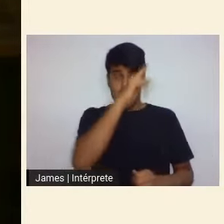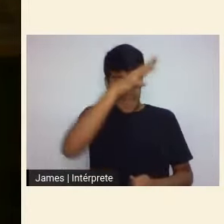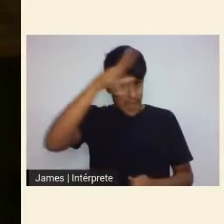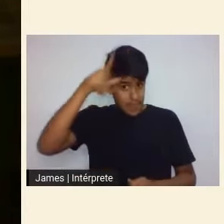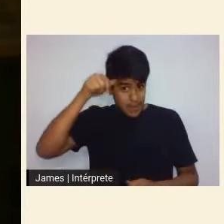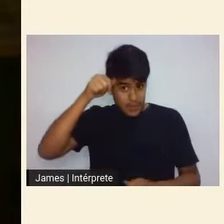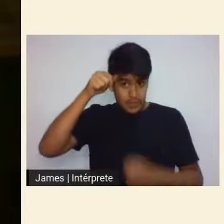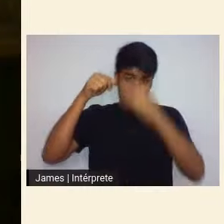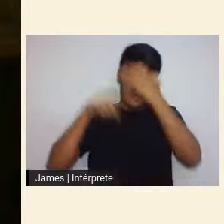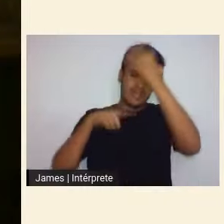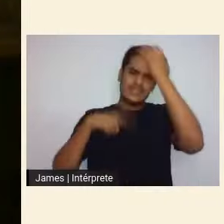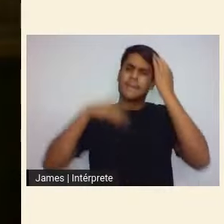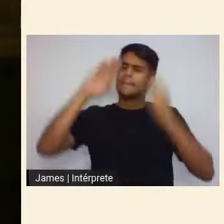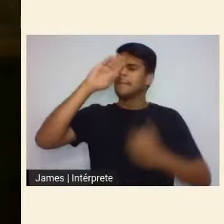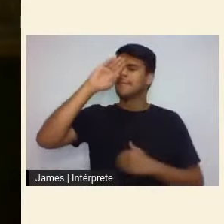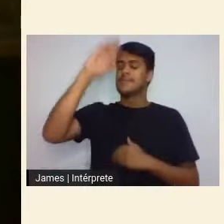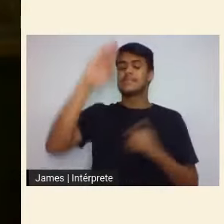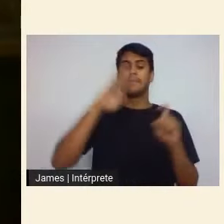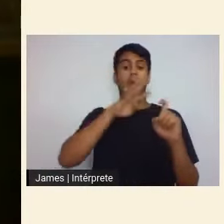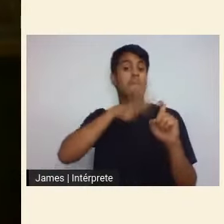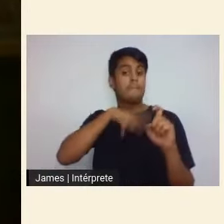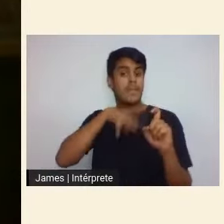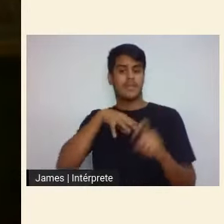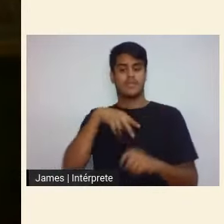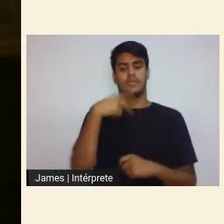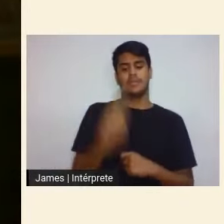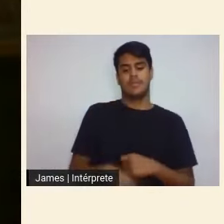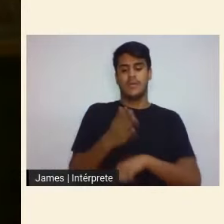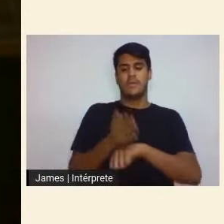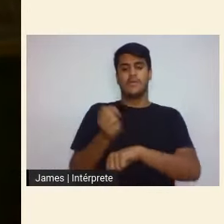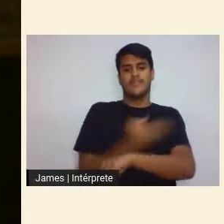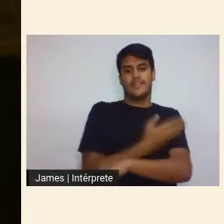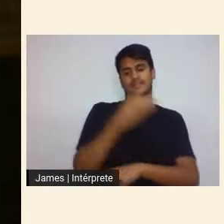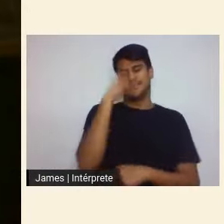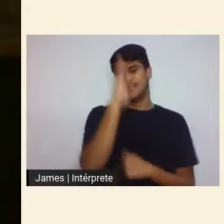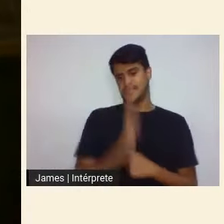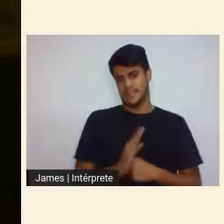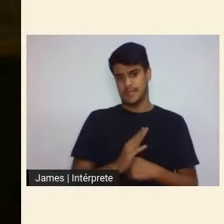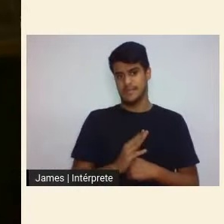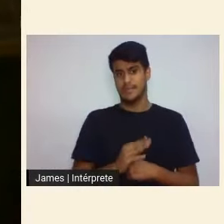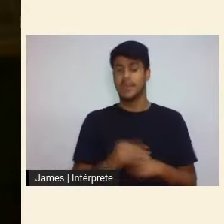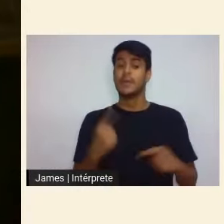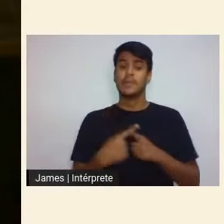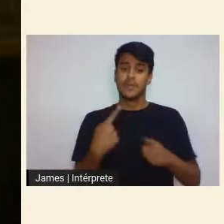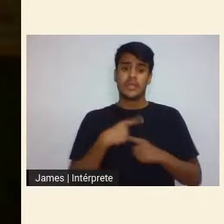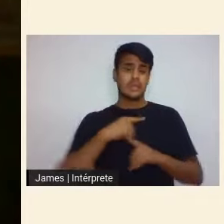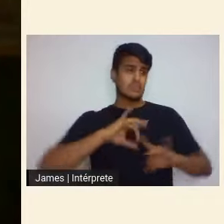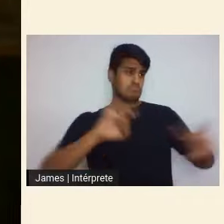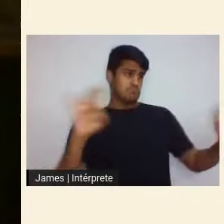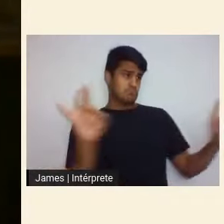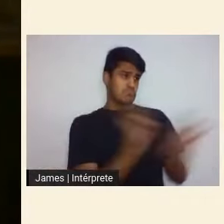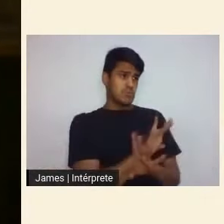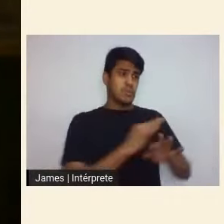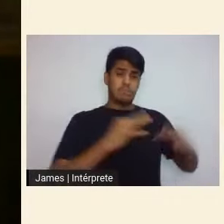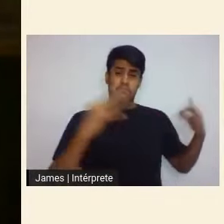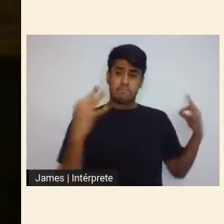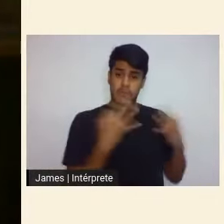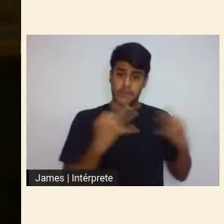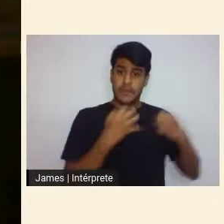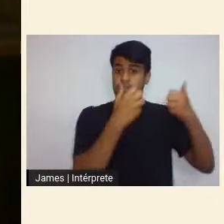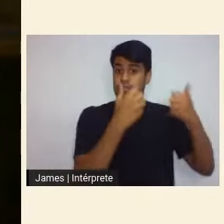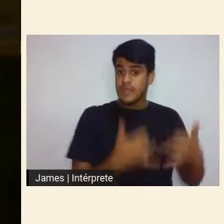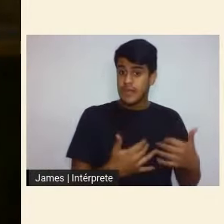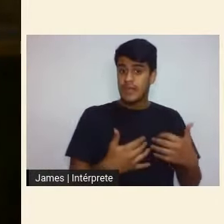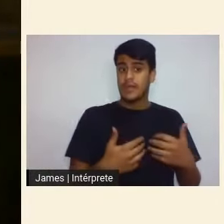mito geográfico do modernismo brasileiro, como um locus consolidado e perfeitamente explicado por